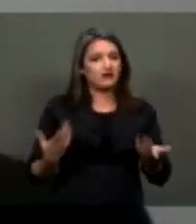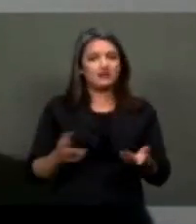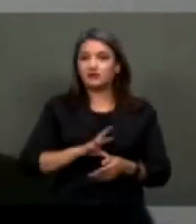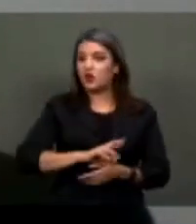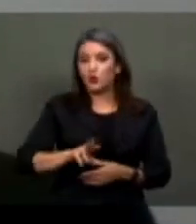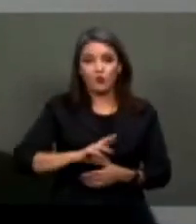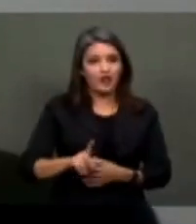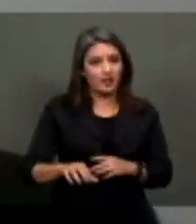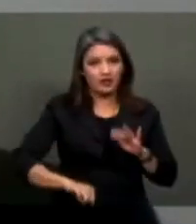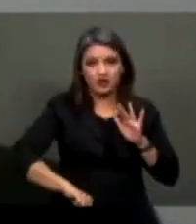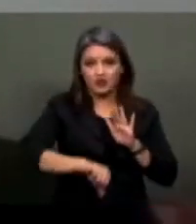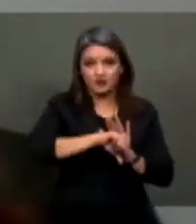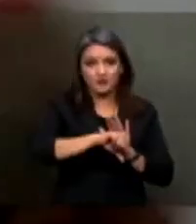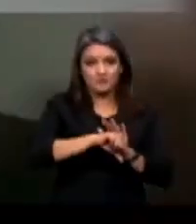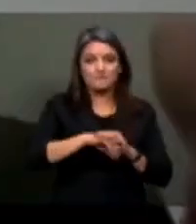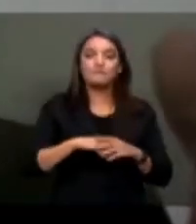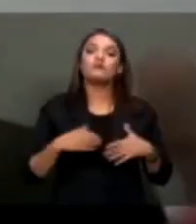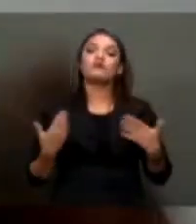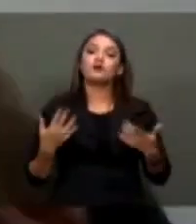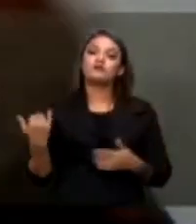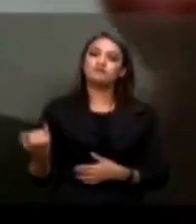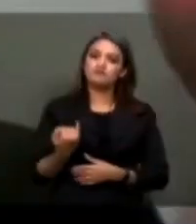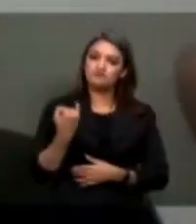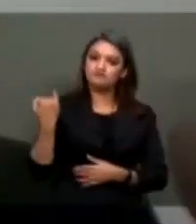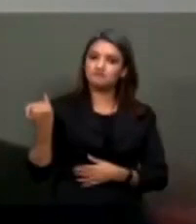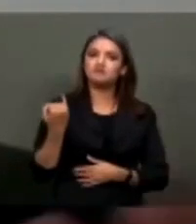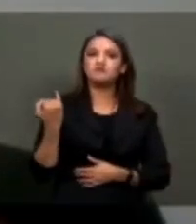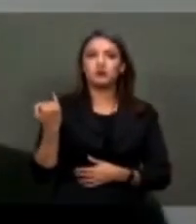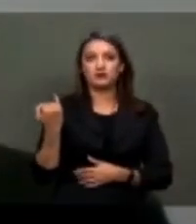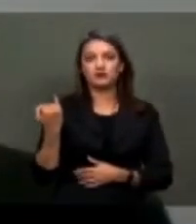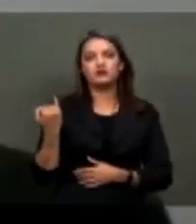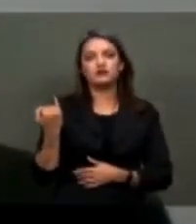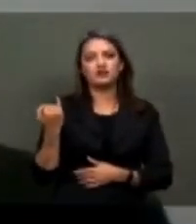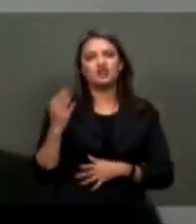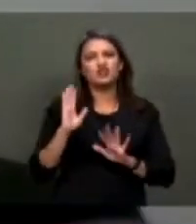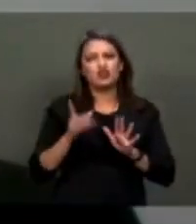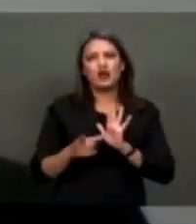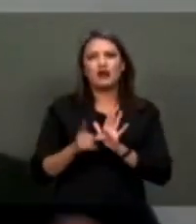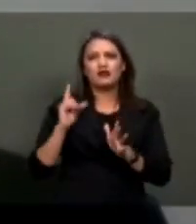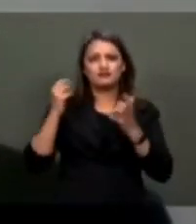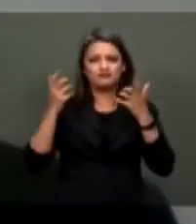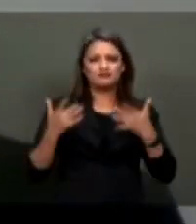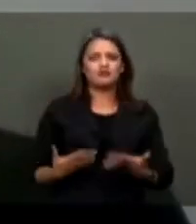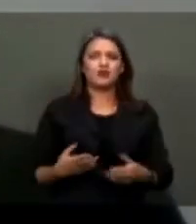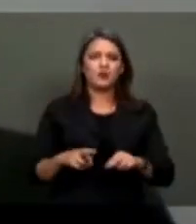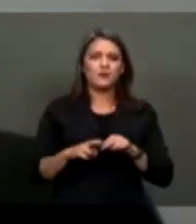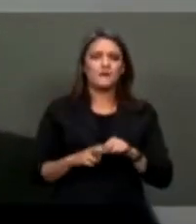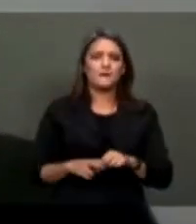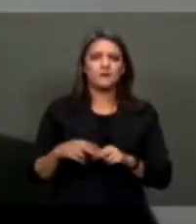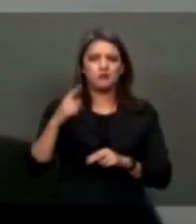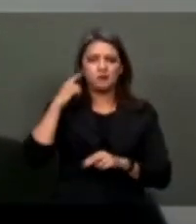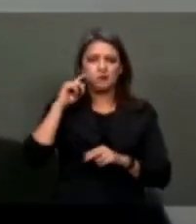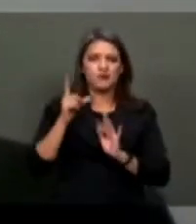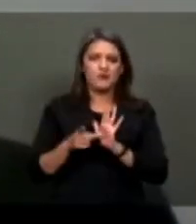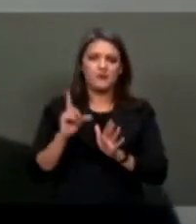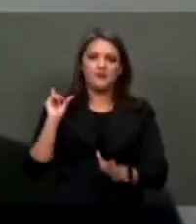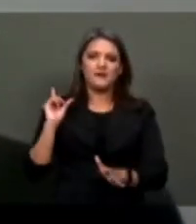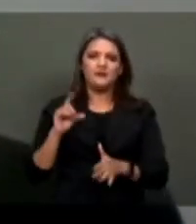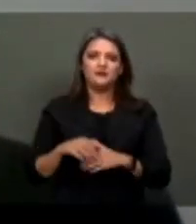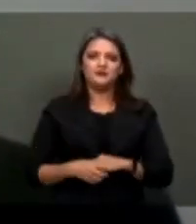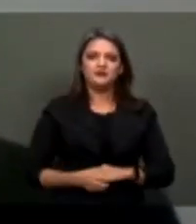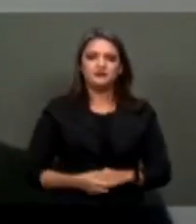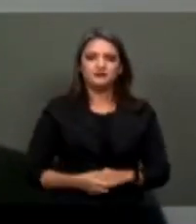nos trata de crime é fundamental e já foi aqui muito bem destacado pelos colegas que me